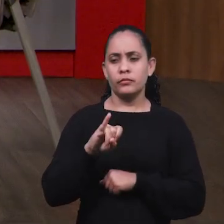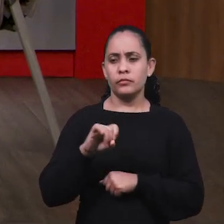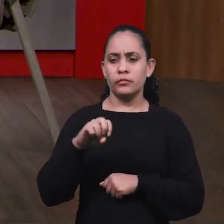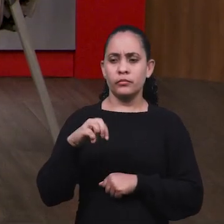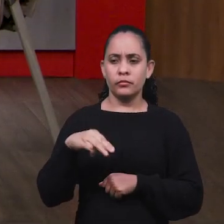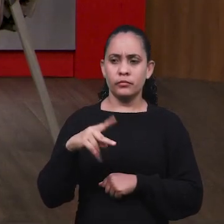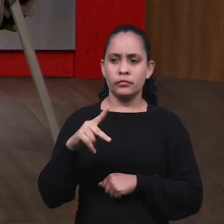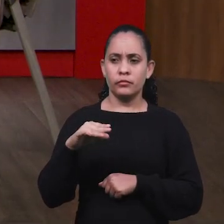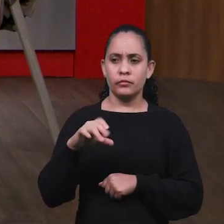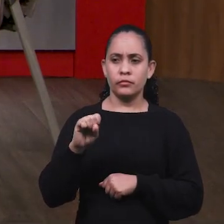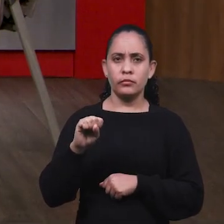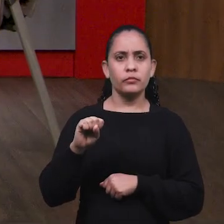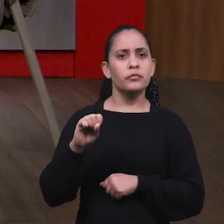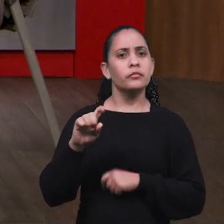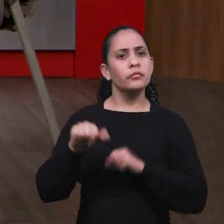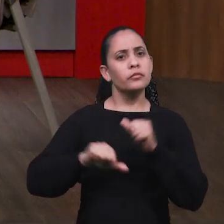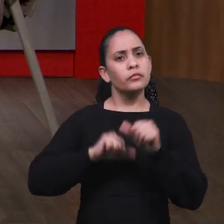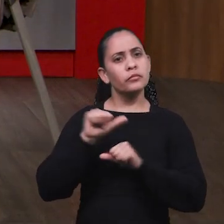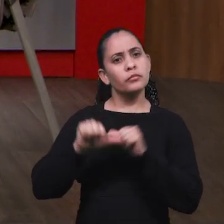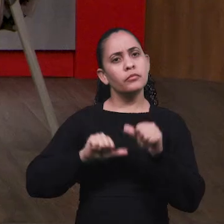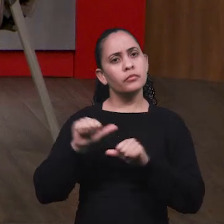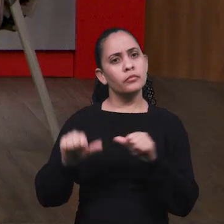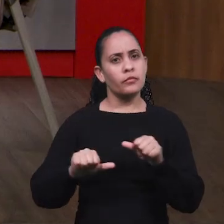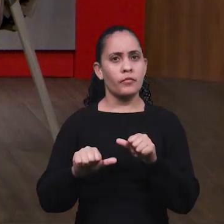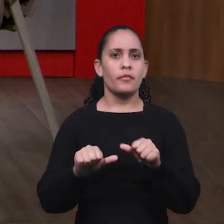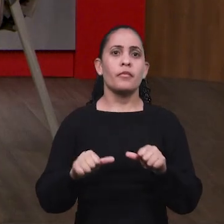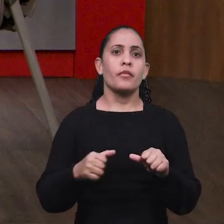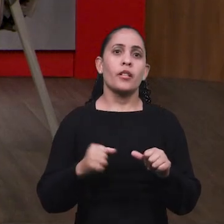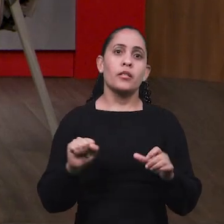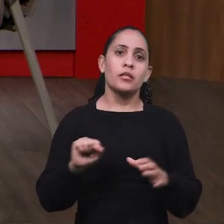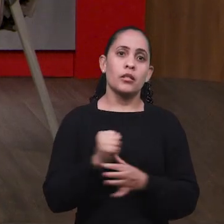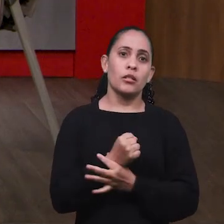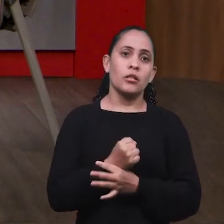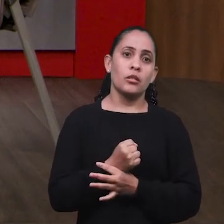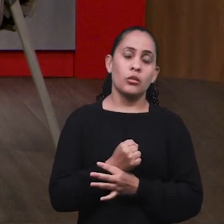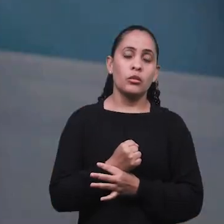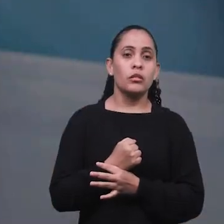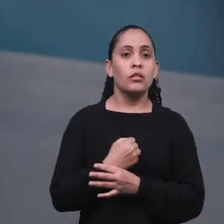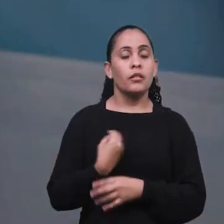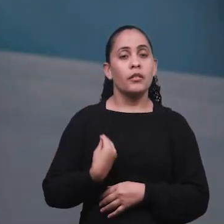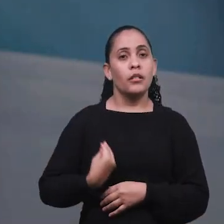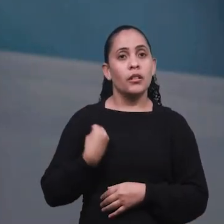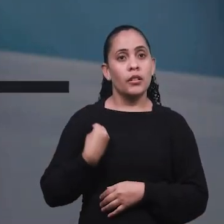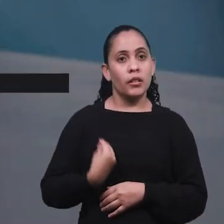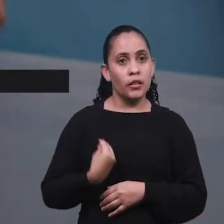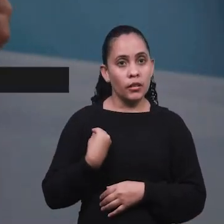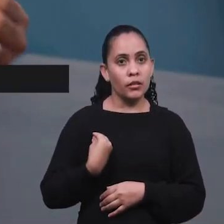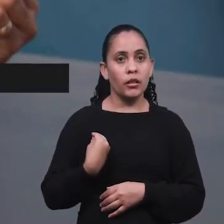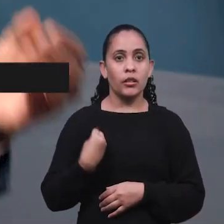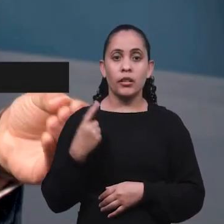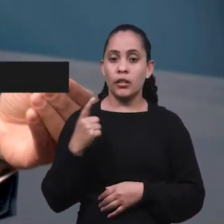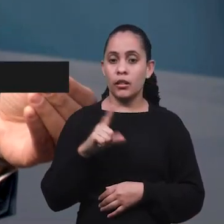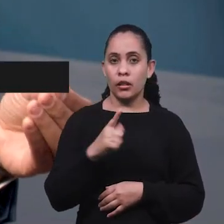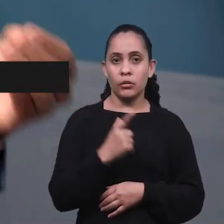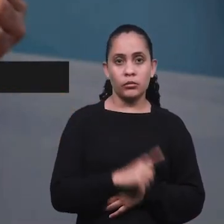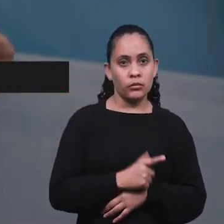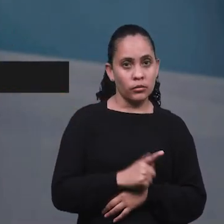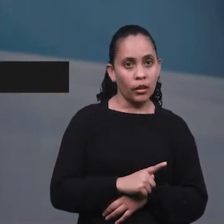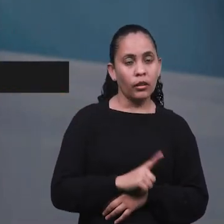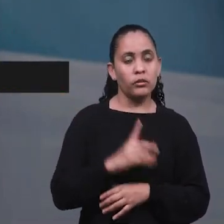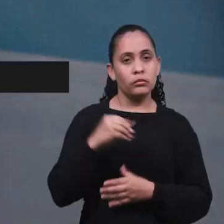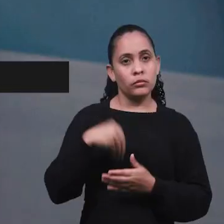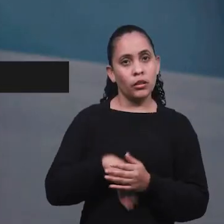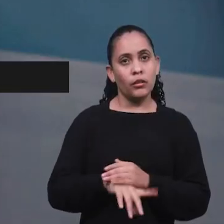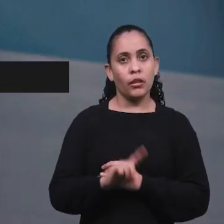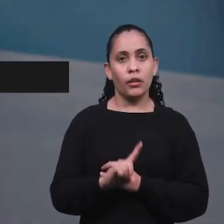mudando. O seguro de vida é um dos únicos instrumentos financeiros que não tem incidência do ITCMD no momento